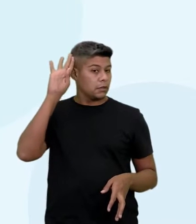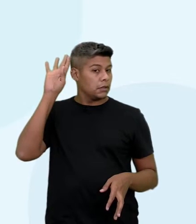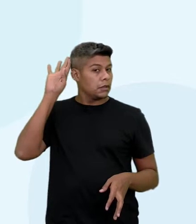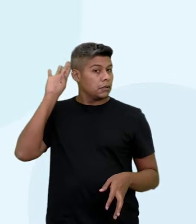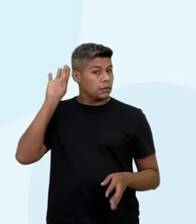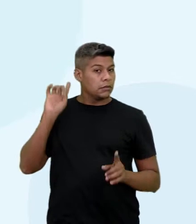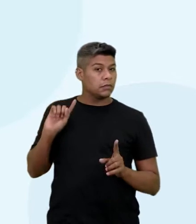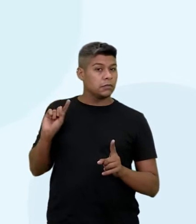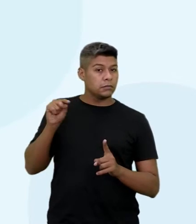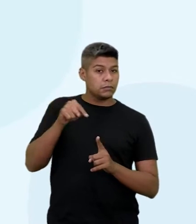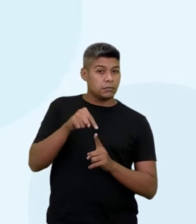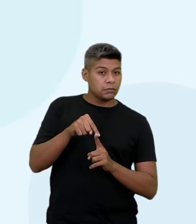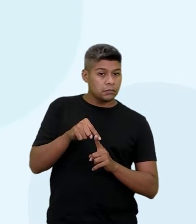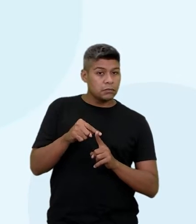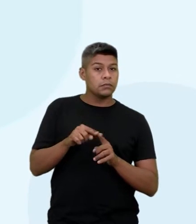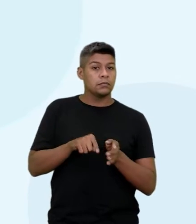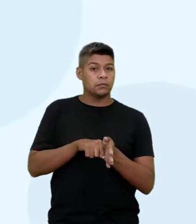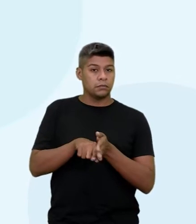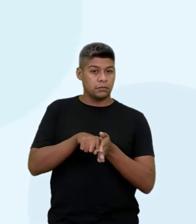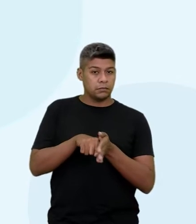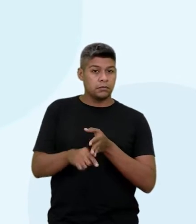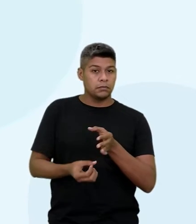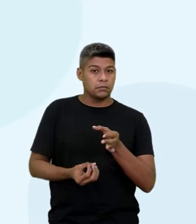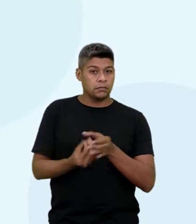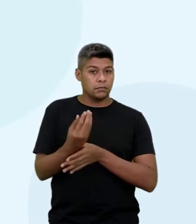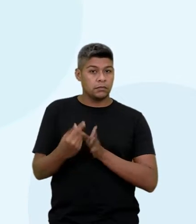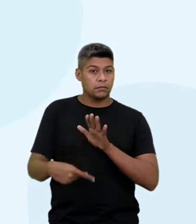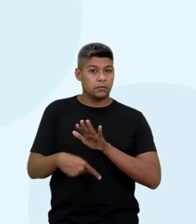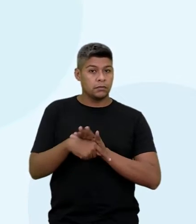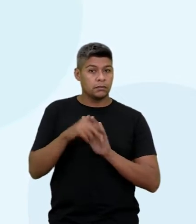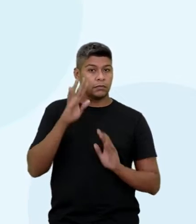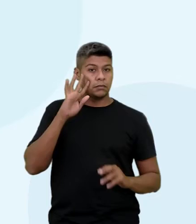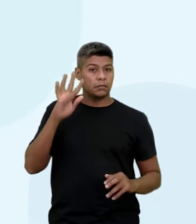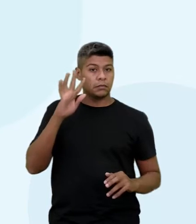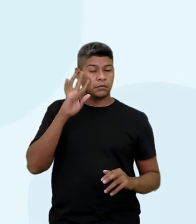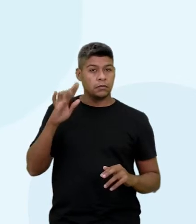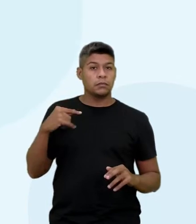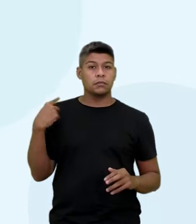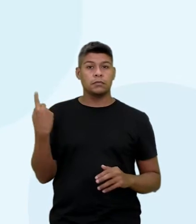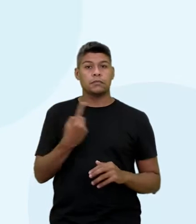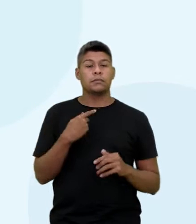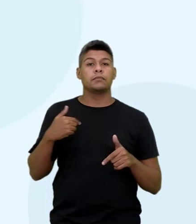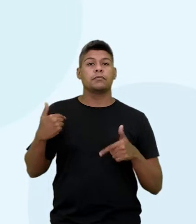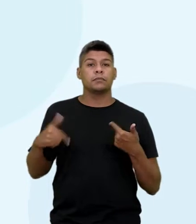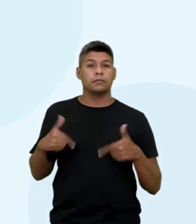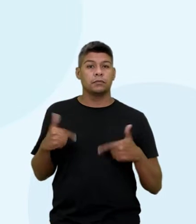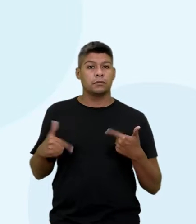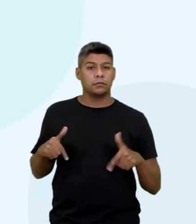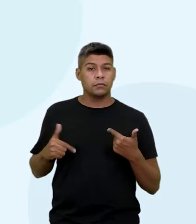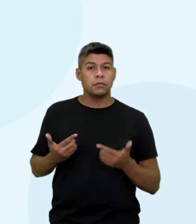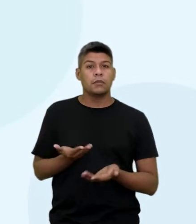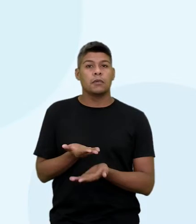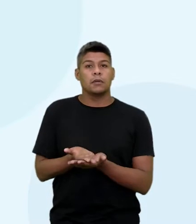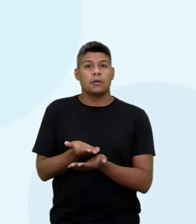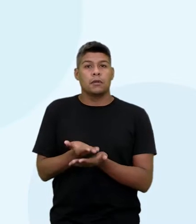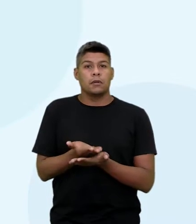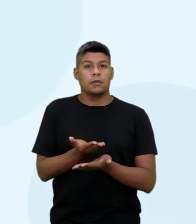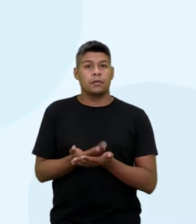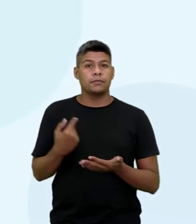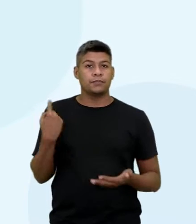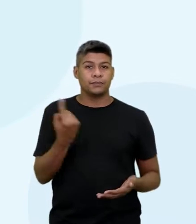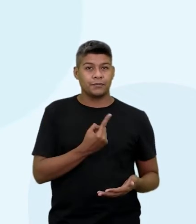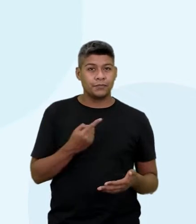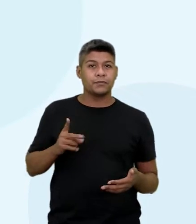menção às fontes de pesquisa e à autoria de conceitos e teorias que fundamentam o nosso trabalho. Nesta aula,